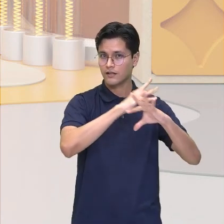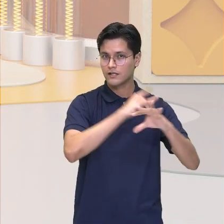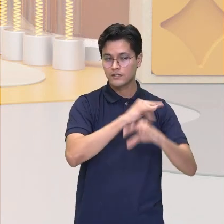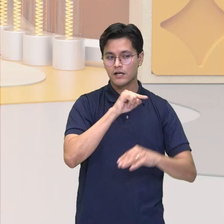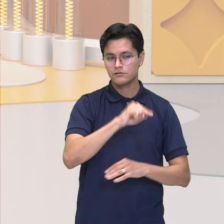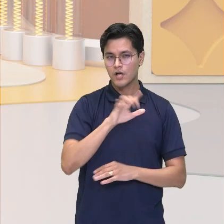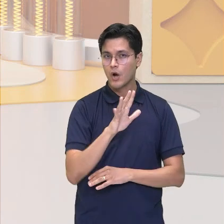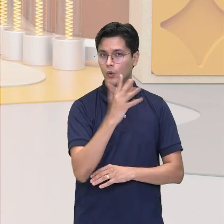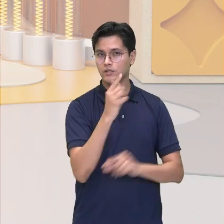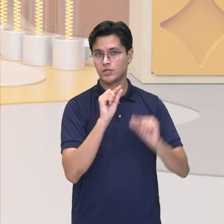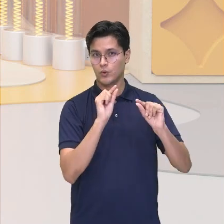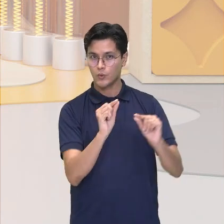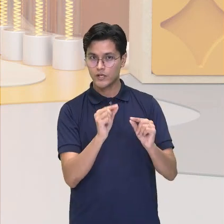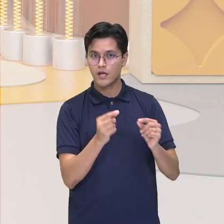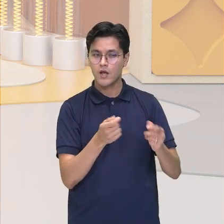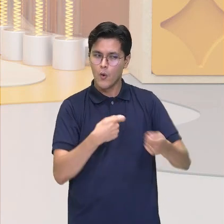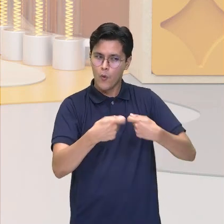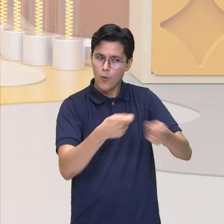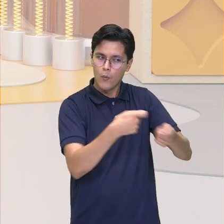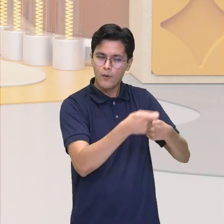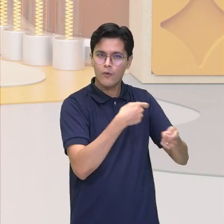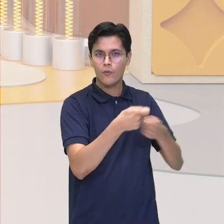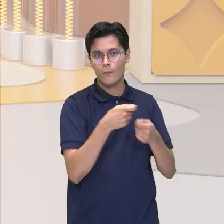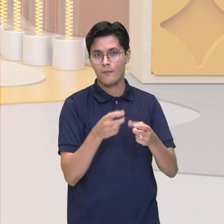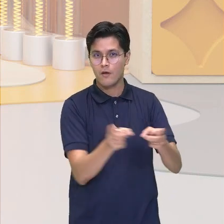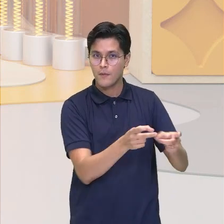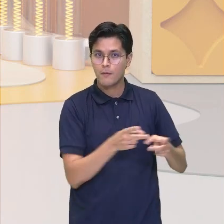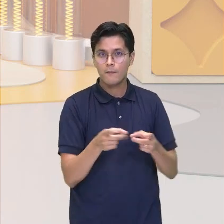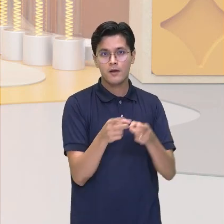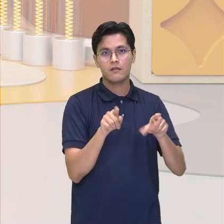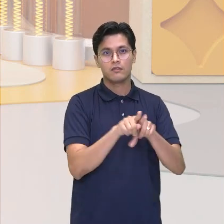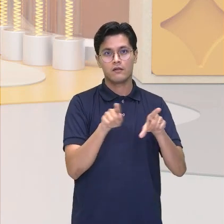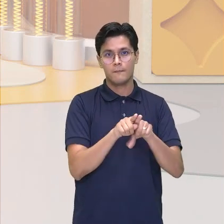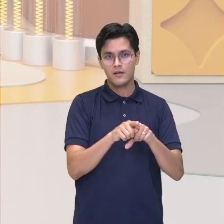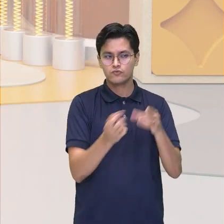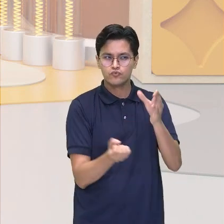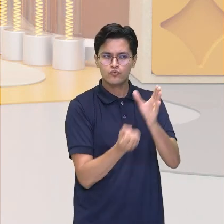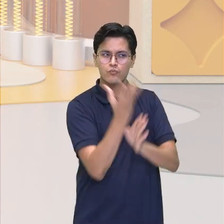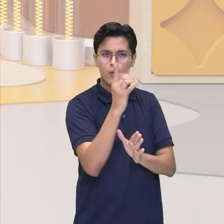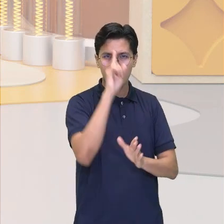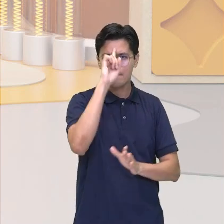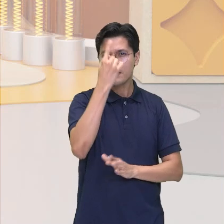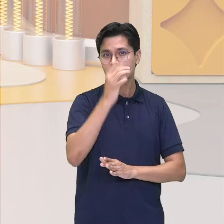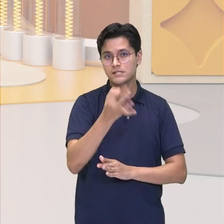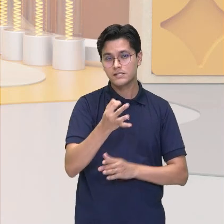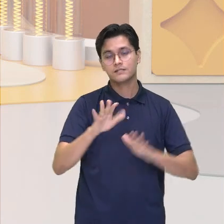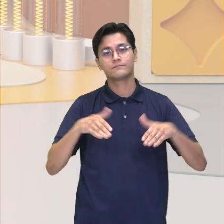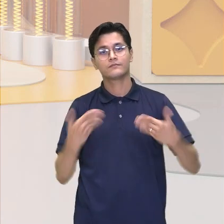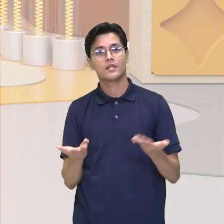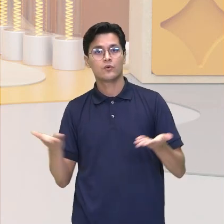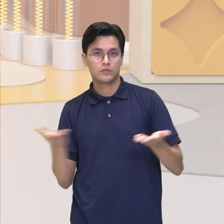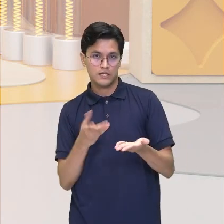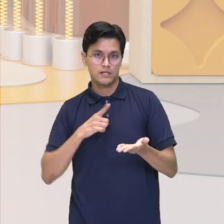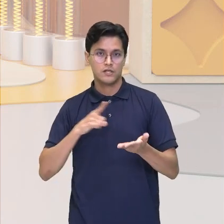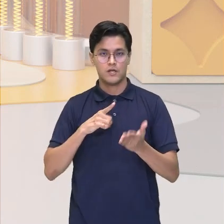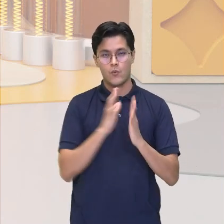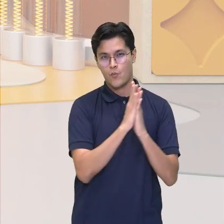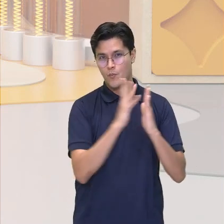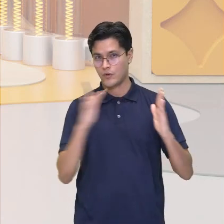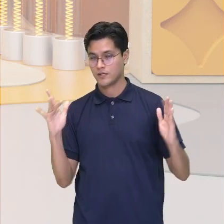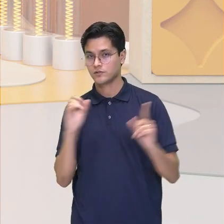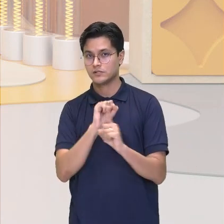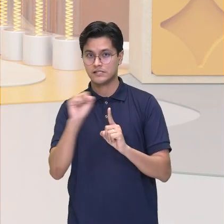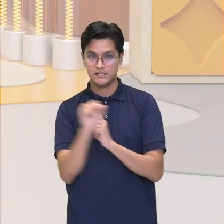as trocas comerciais, as criações. Então, essa dinâmica social, ela agora vai estar voltada para